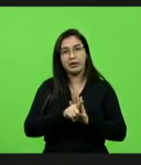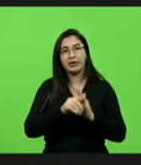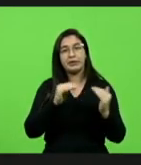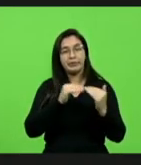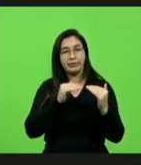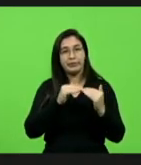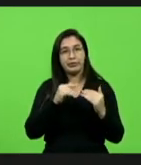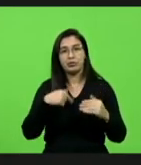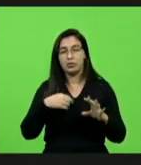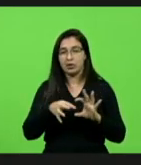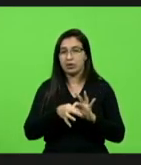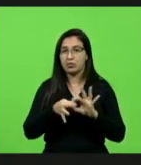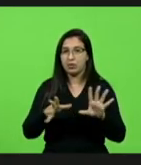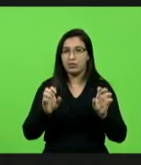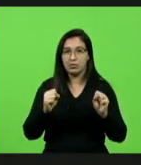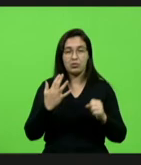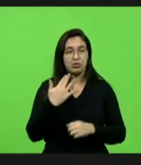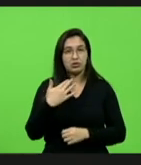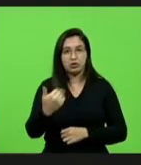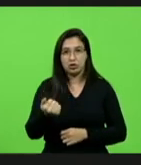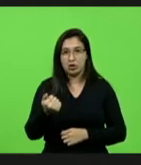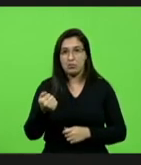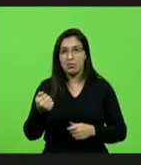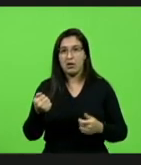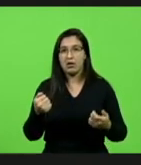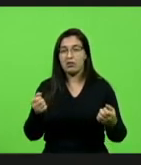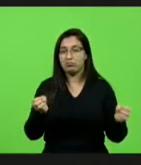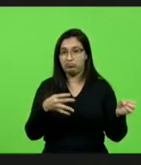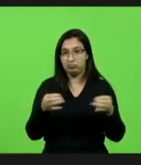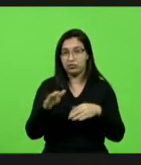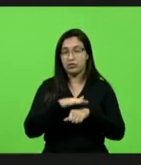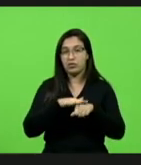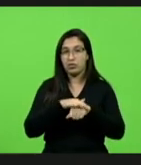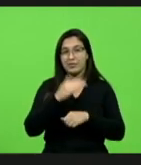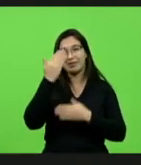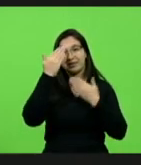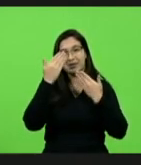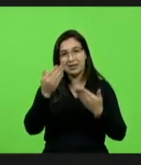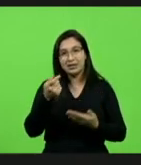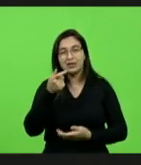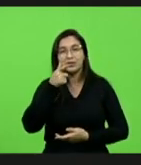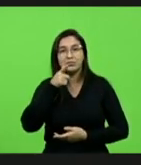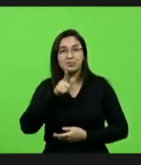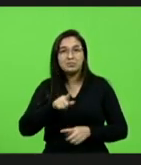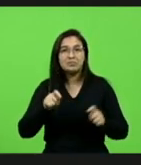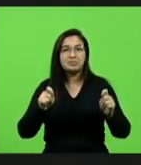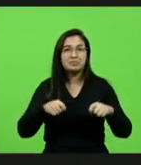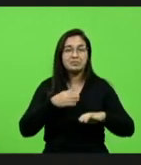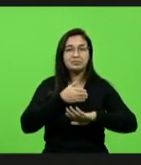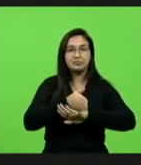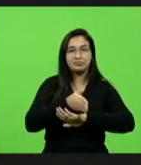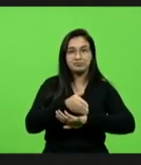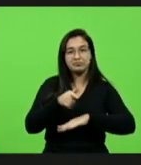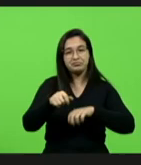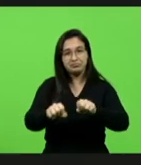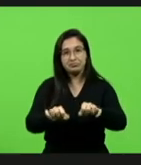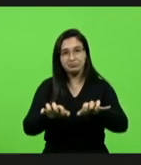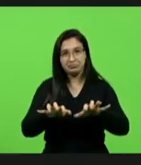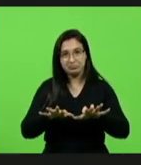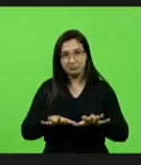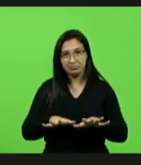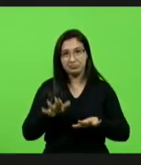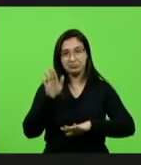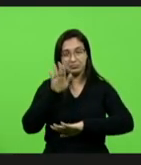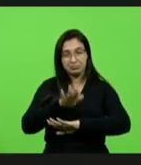disposição, senhora deputada, para novos diálogos. Agradeço a oportunidade da participação nesta rica tarde